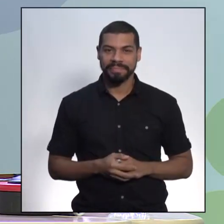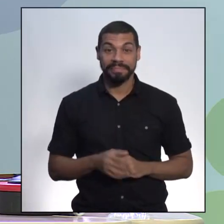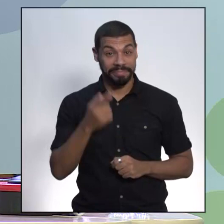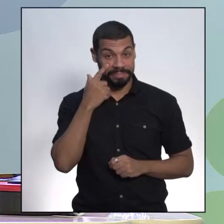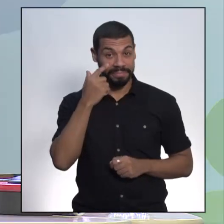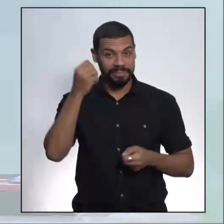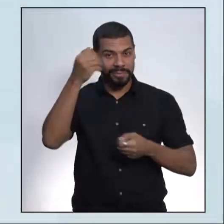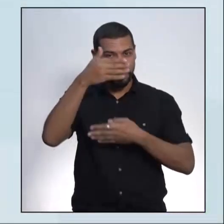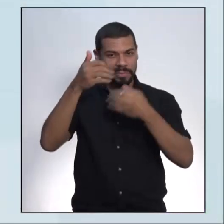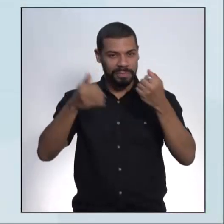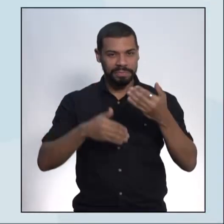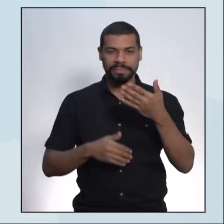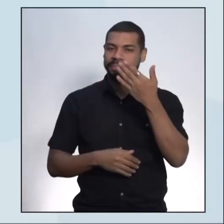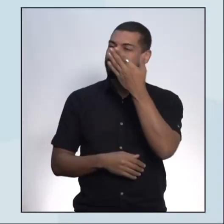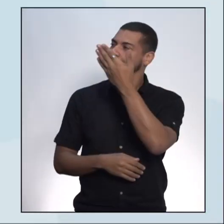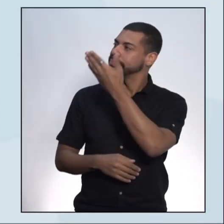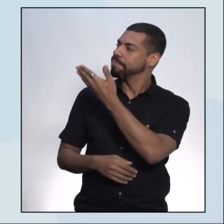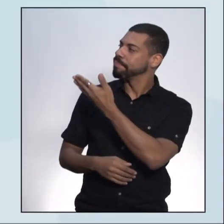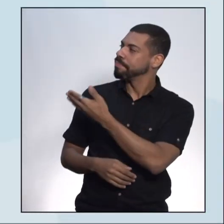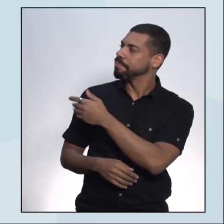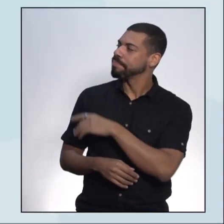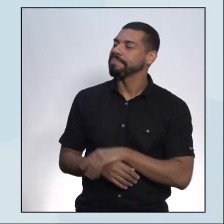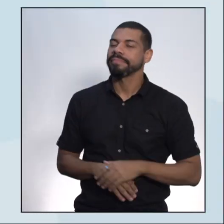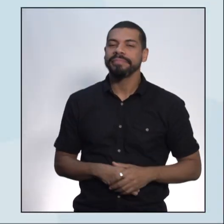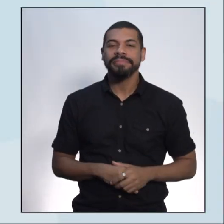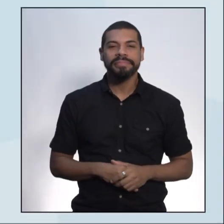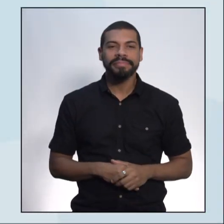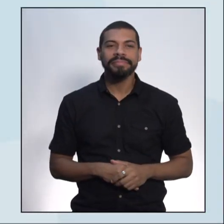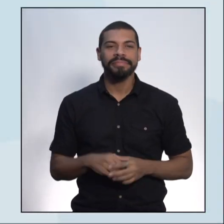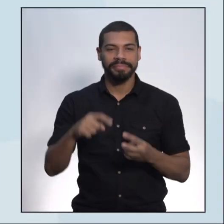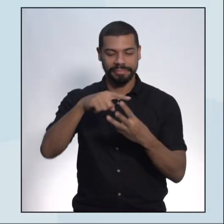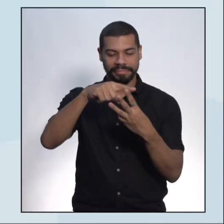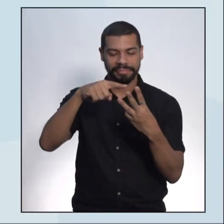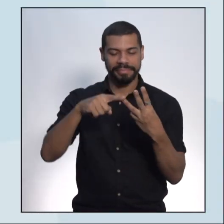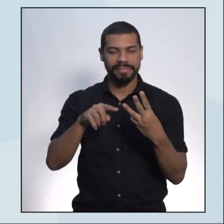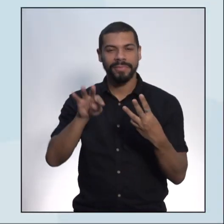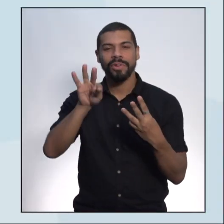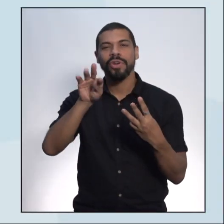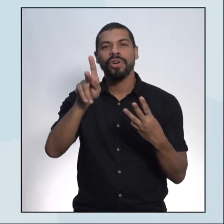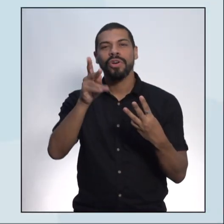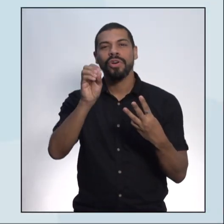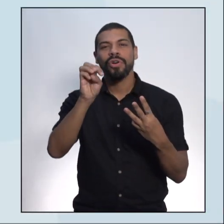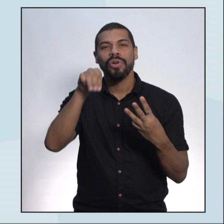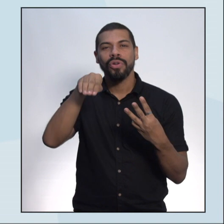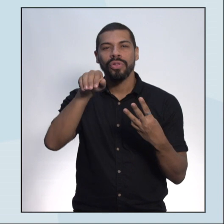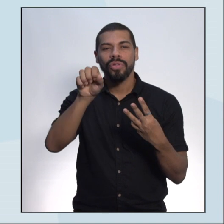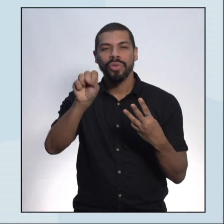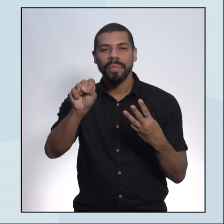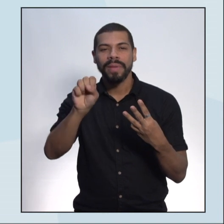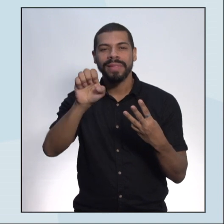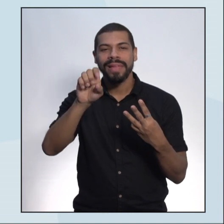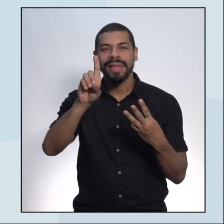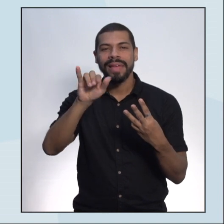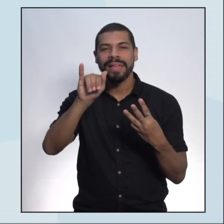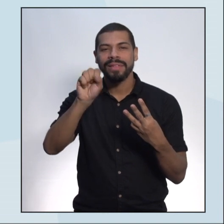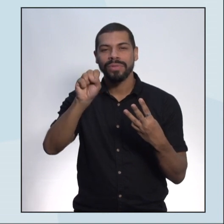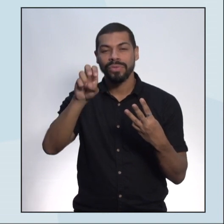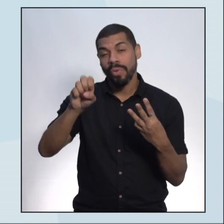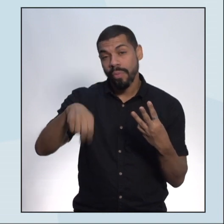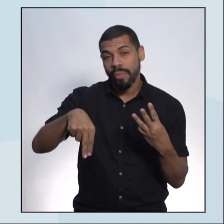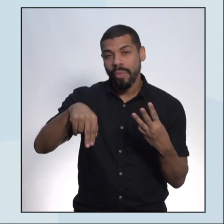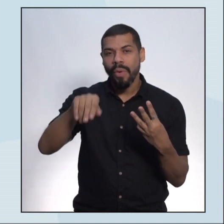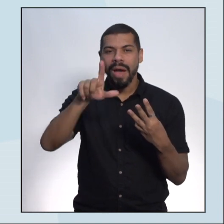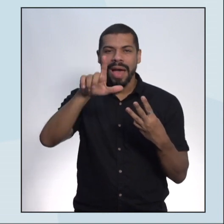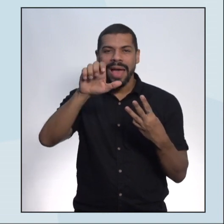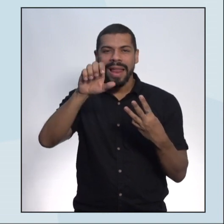que vocês vão ver a seguir, nós temos 3 nomes. Thomas Edison, Leonardo da Vinci e Carl Benz. Embaixo,